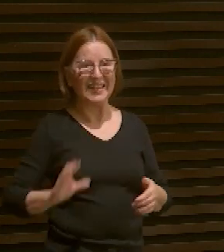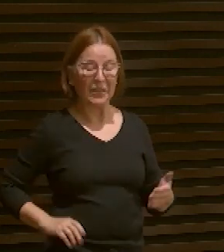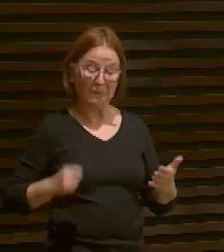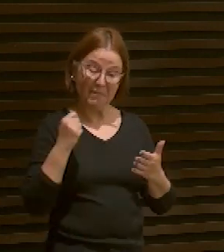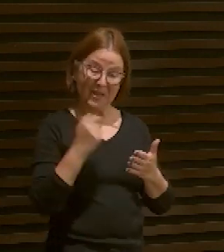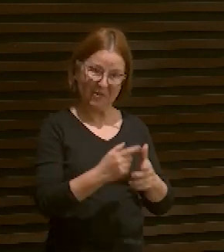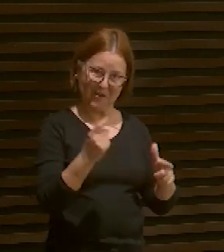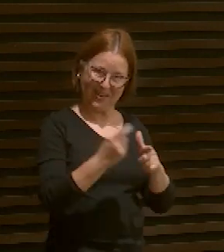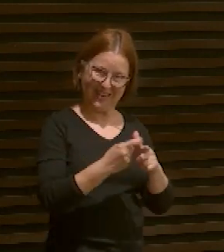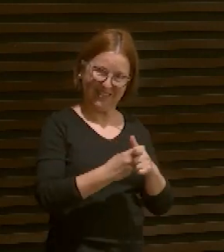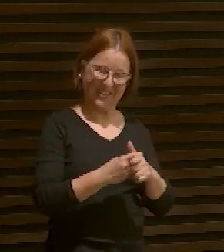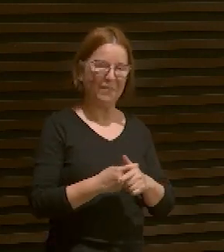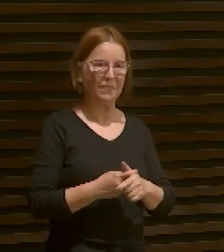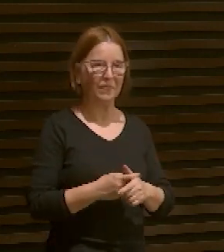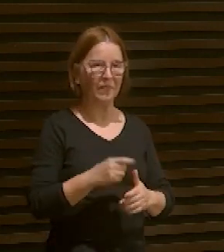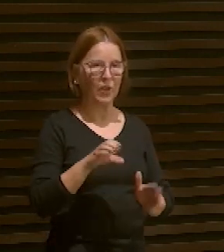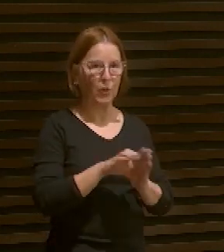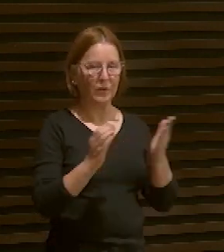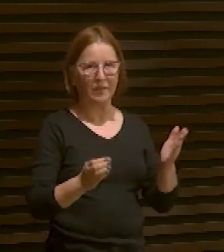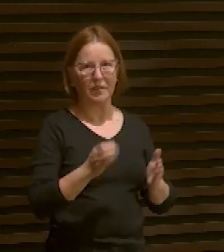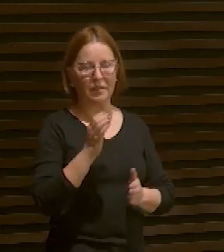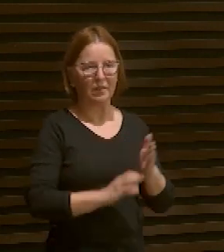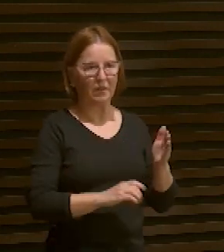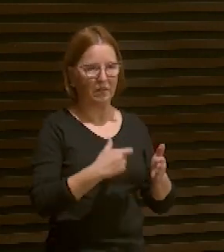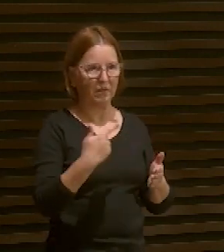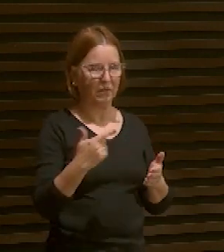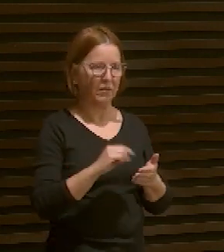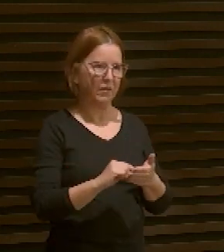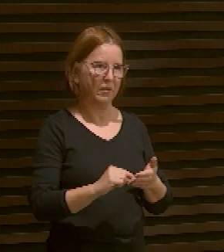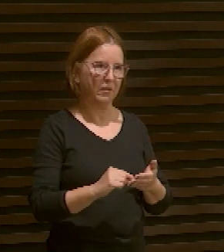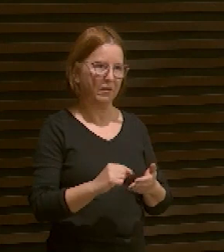Colossenses 2, 12 e 13.